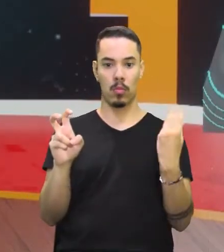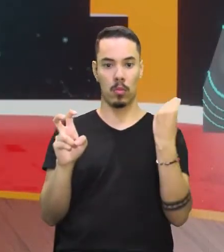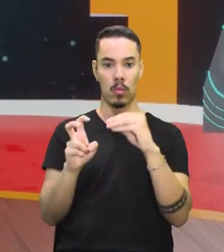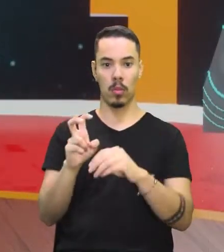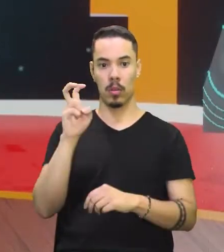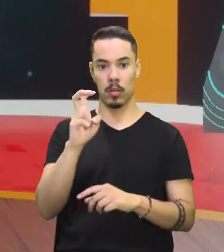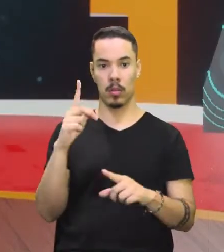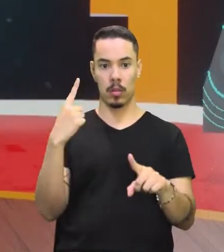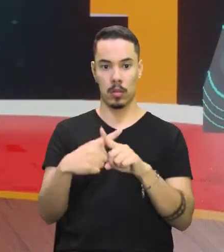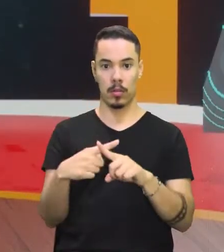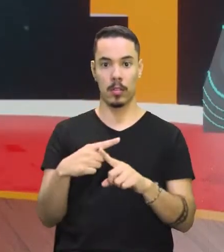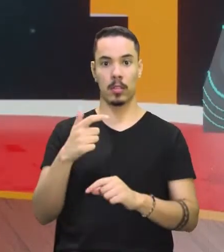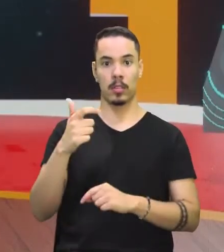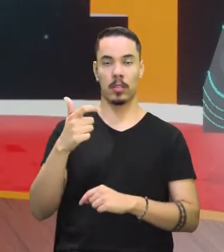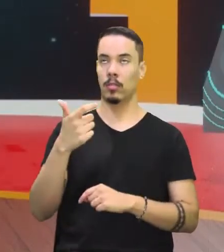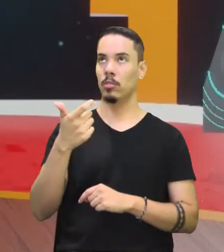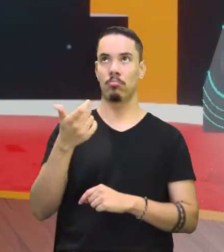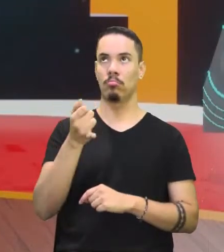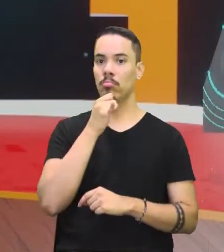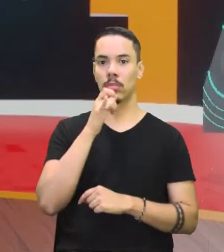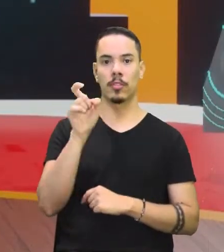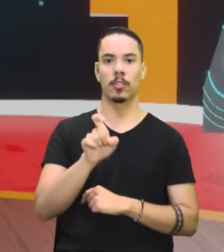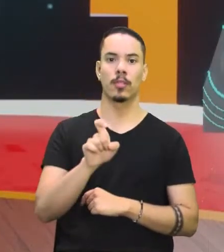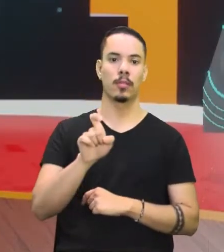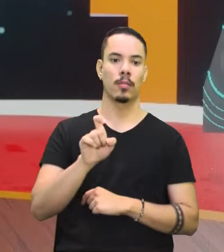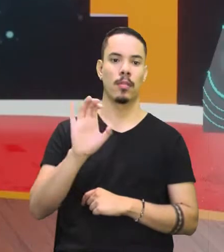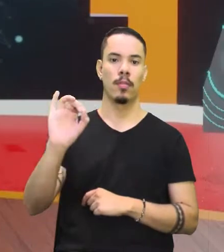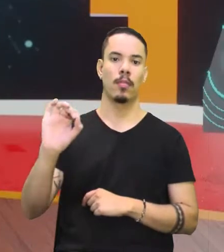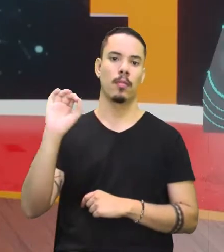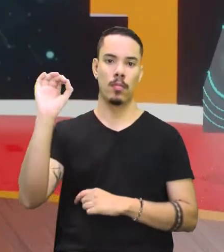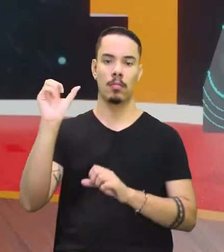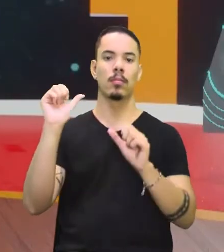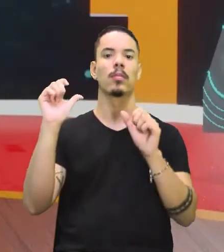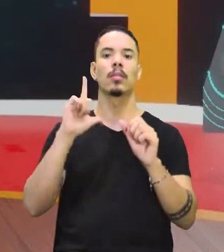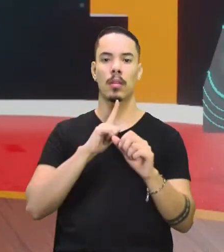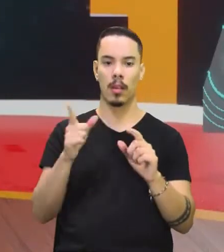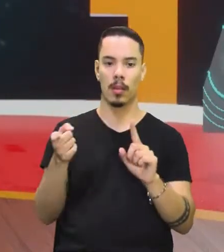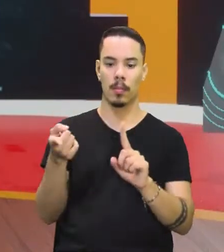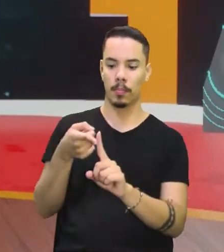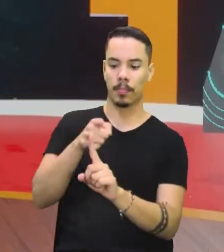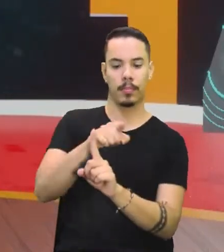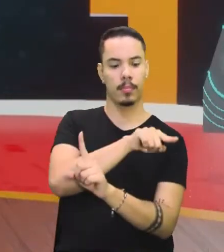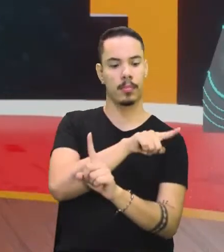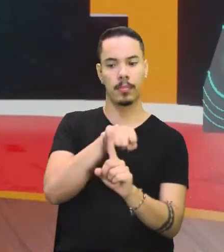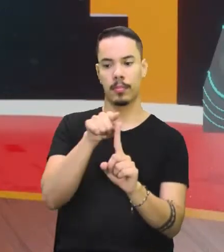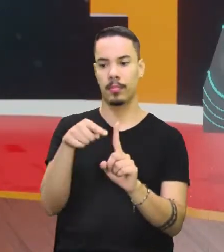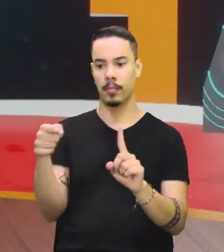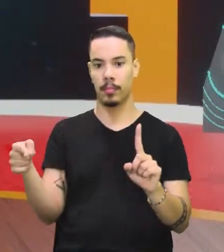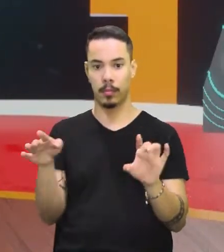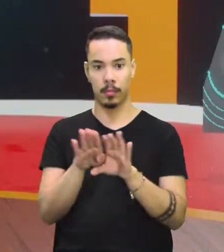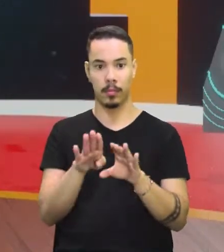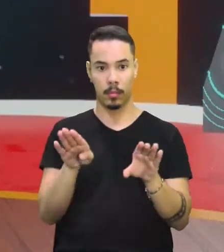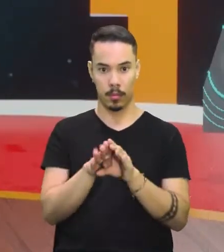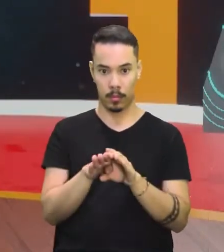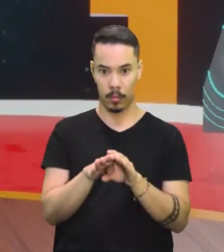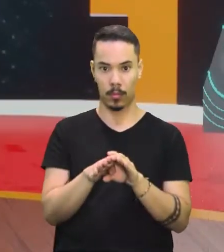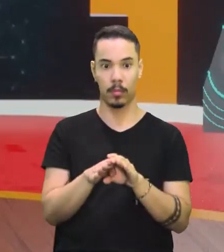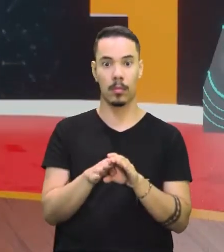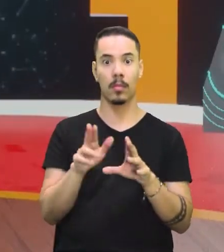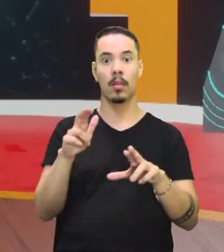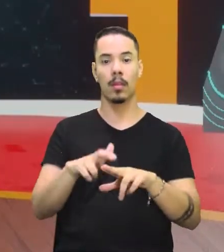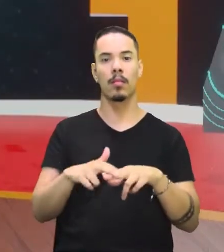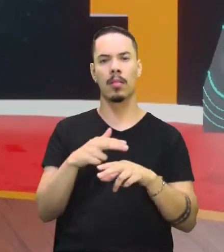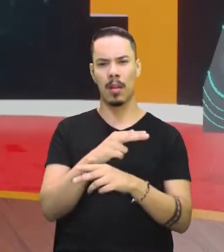x elevado a 0. Então tem essa potência em ordem decrescente. Beleza. E aí, muita gente